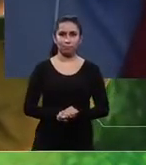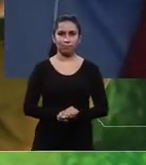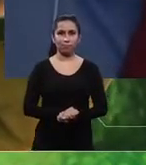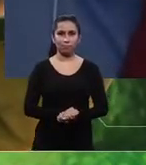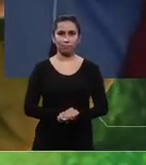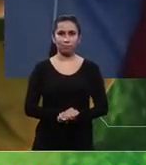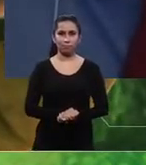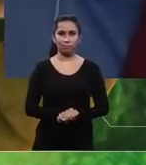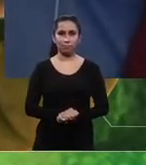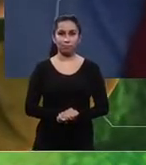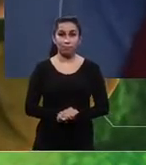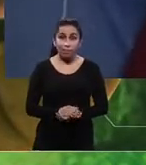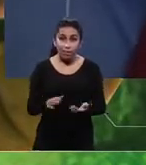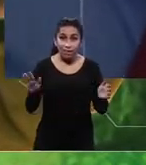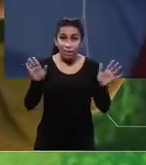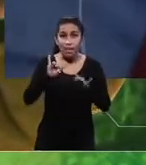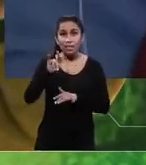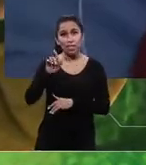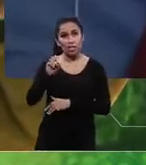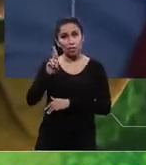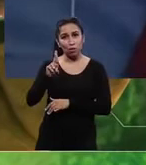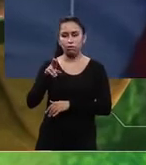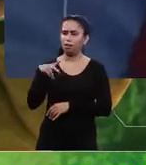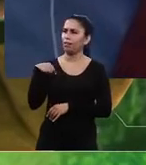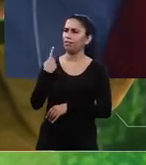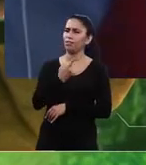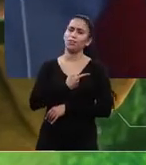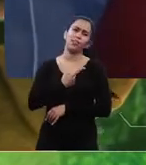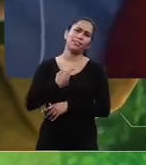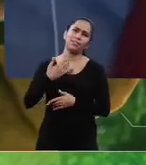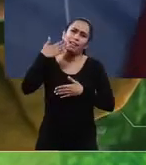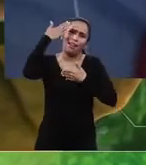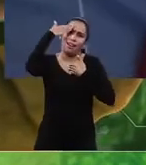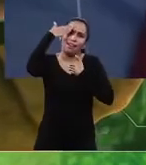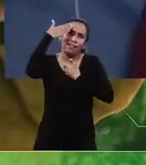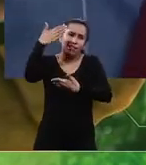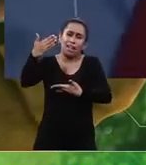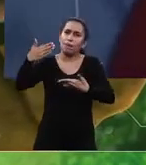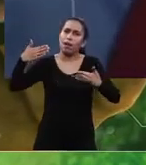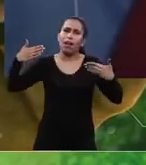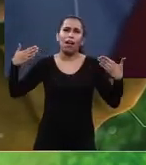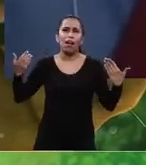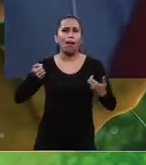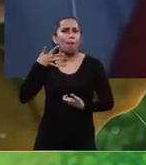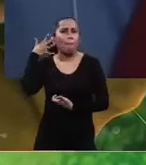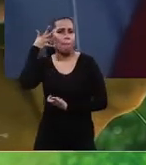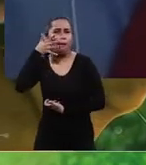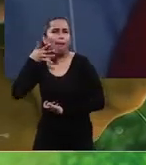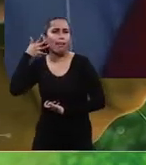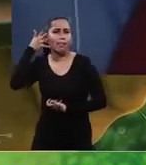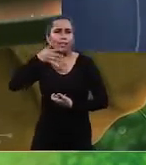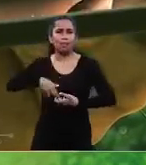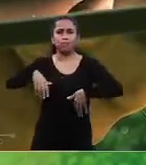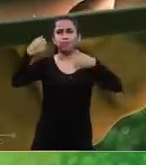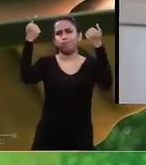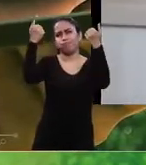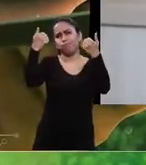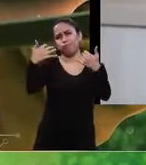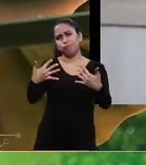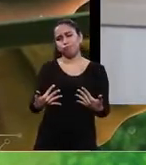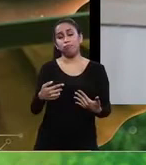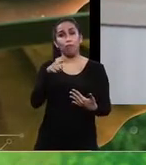Igor, é nós que agradecemos você pela brilhante palestra e pelo brilhante trabalho que